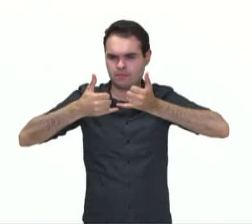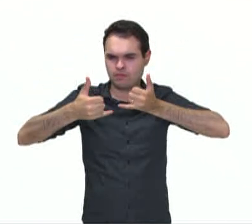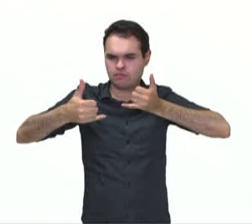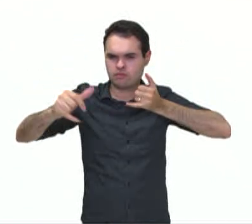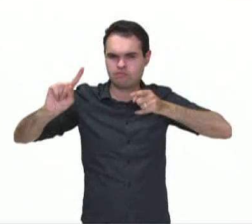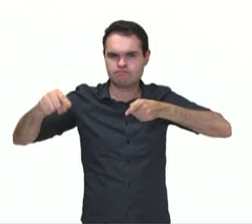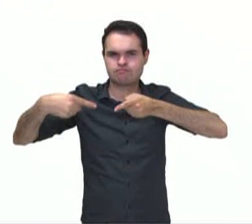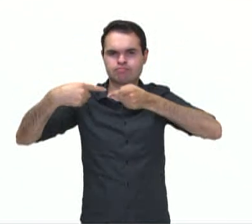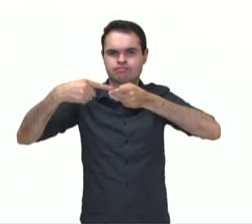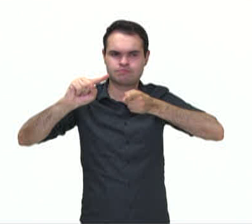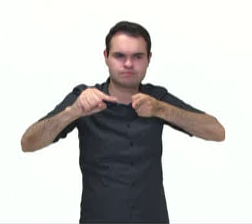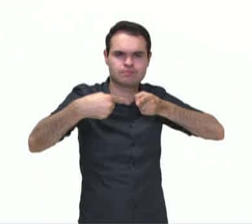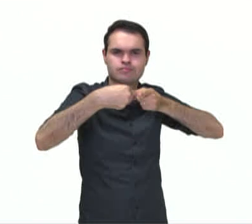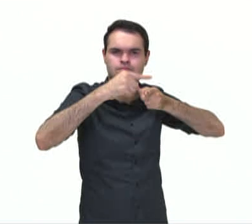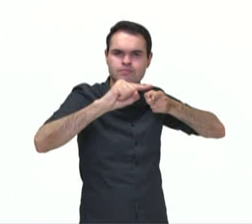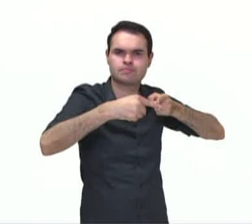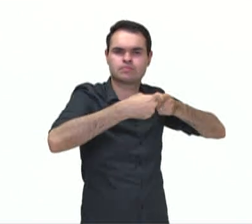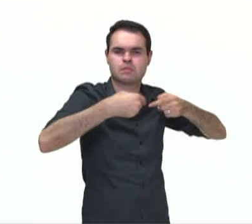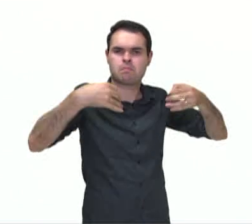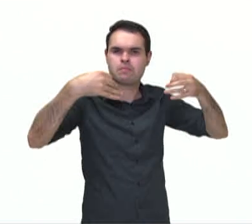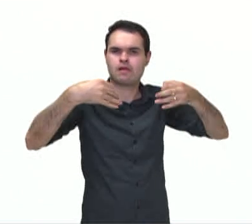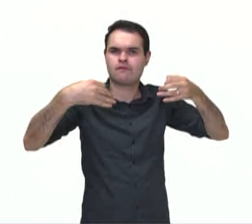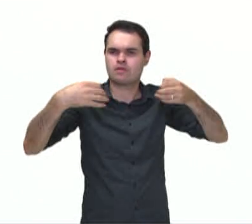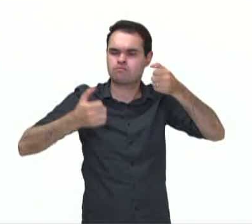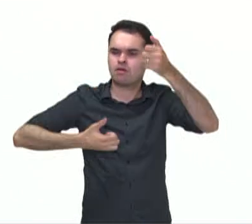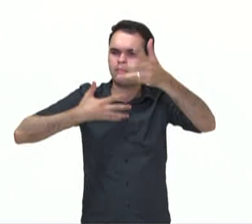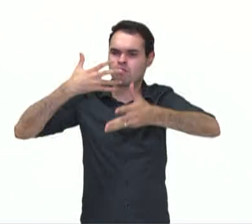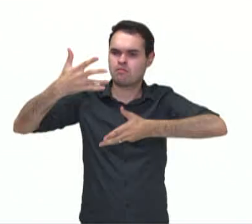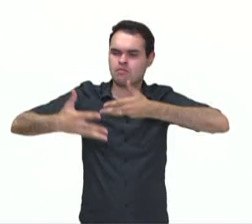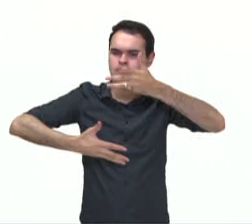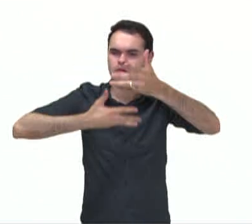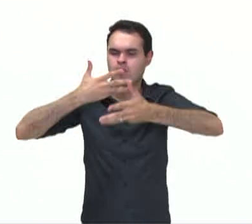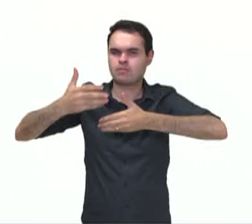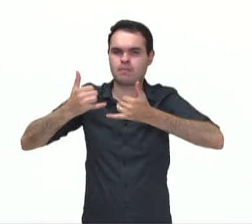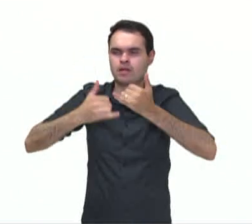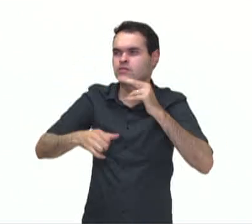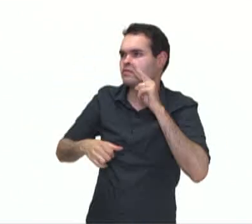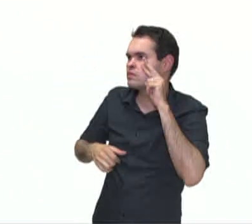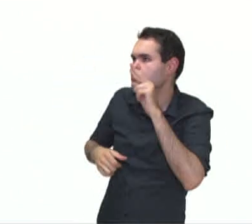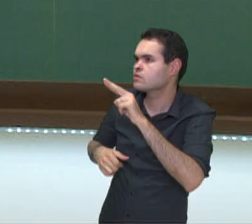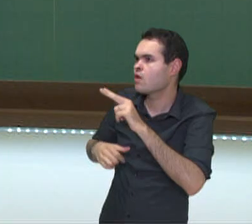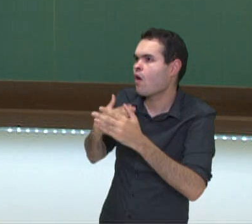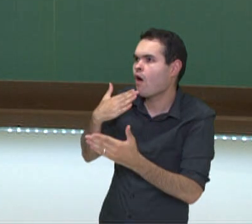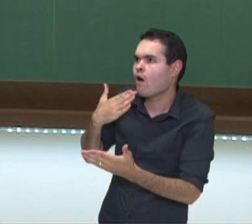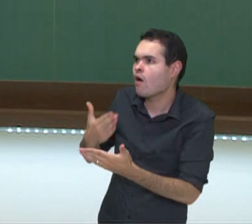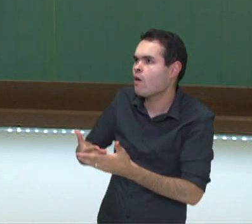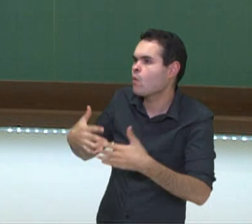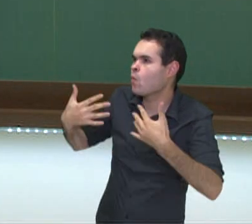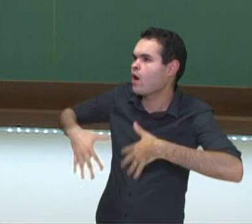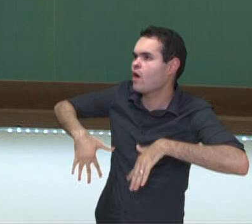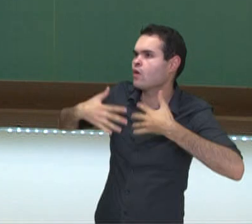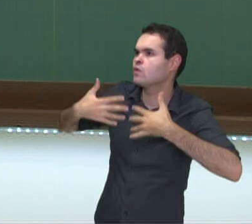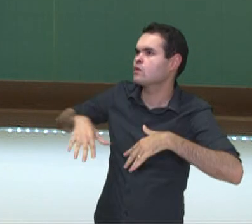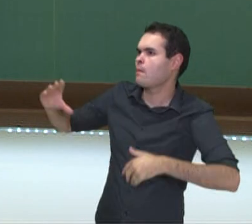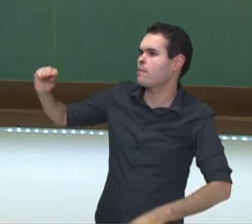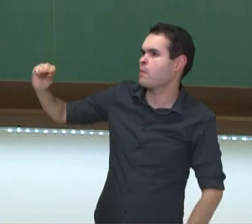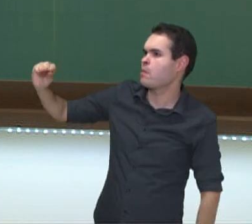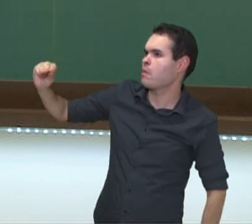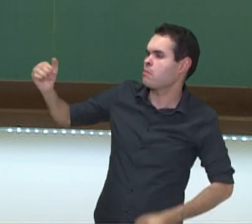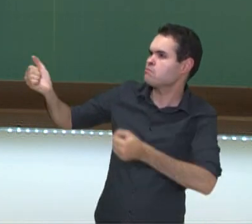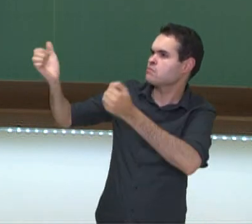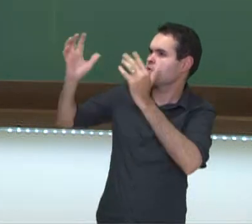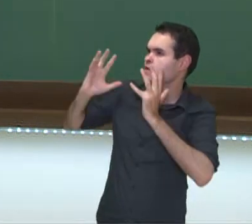de te dar mais segurança, torna a sua fala mais atraente. Como é legal quando a gente assiste uma aula,